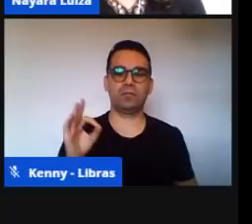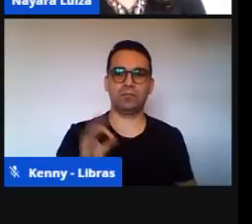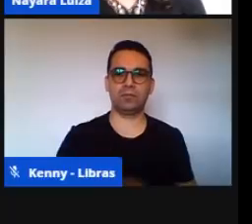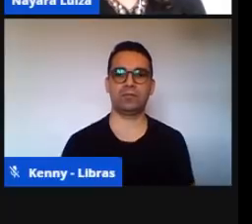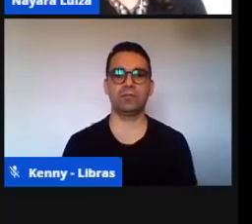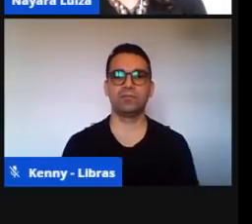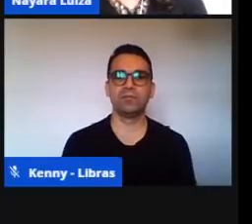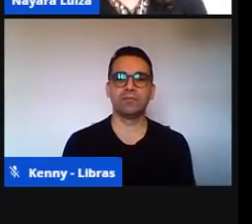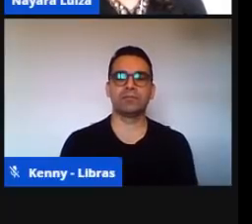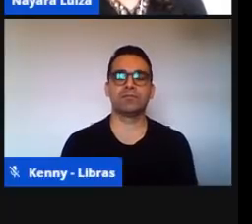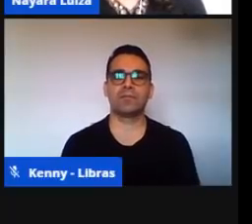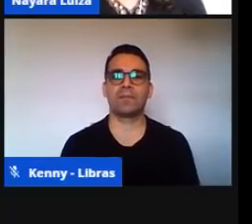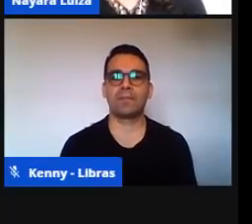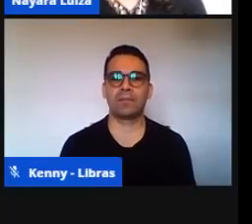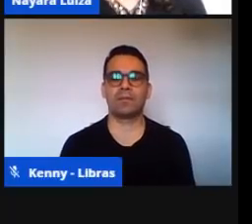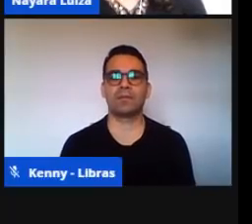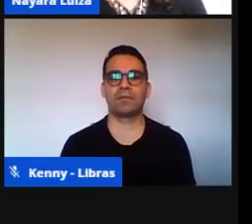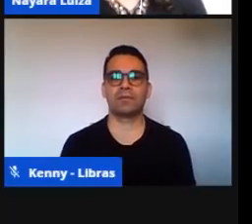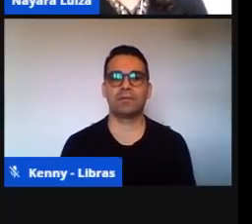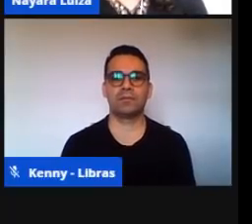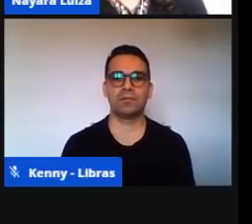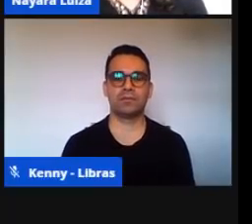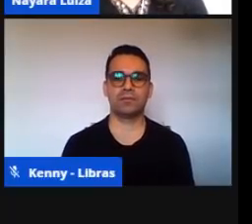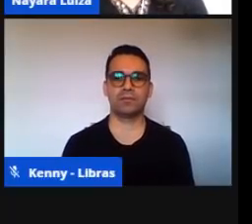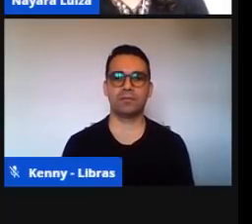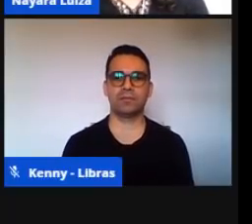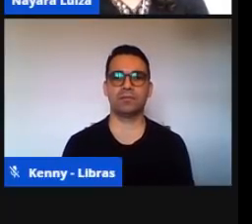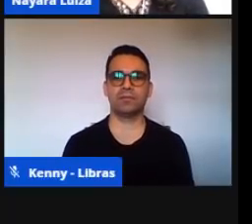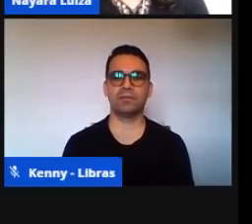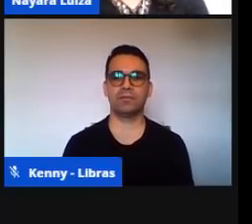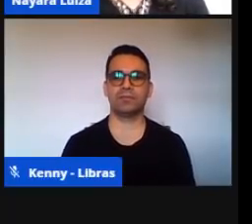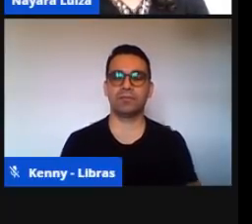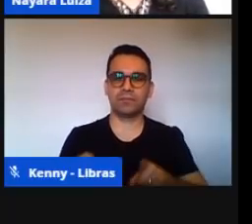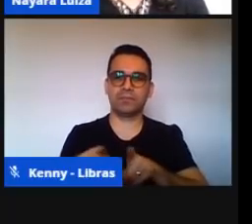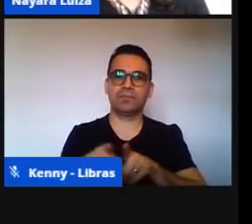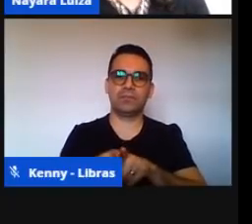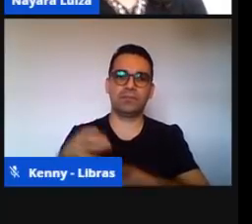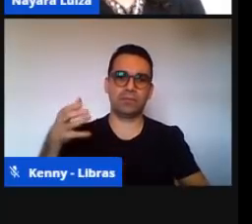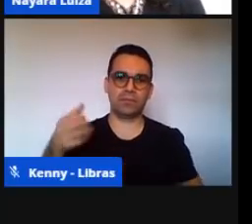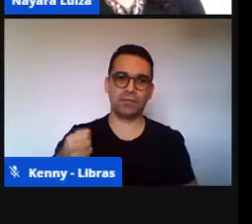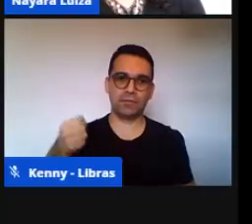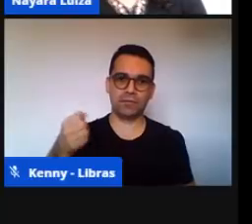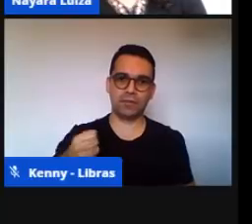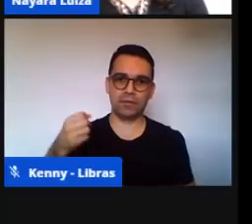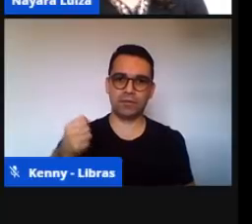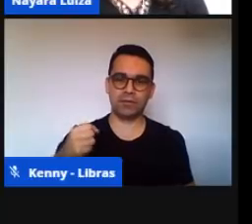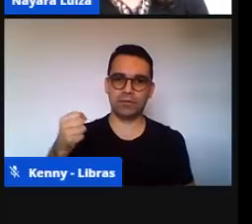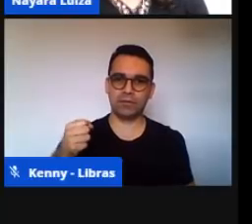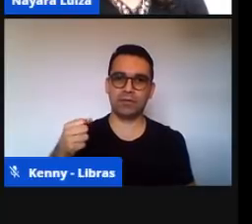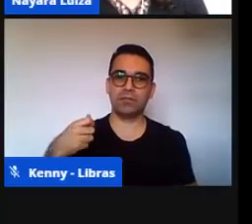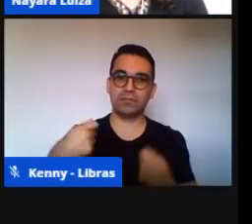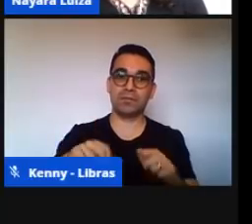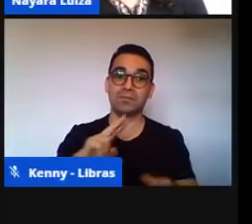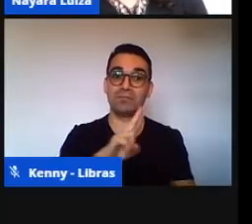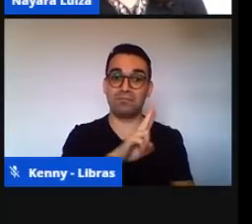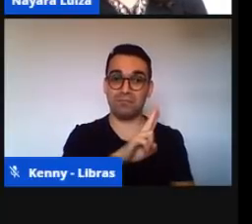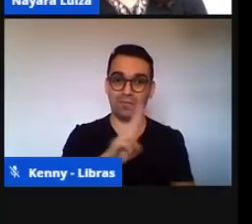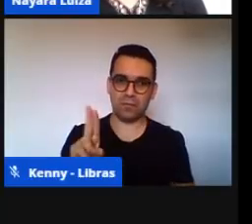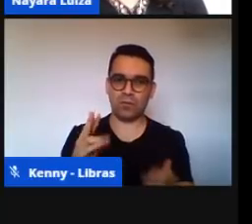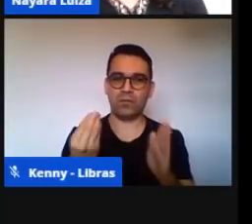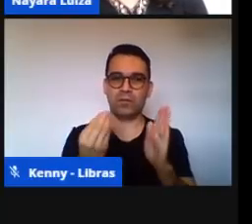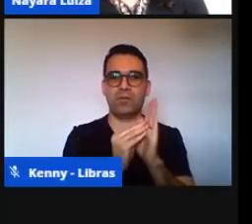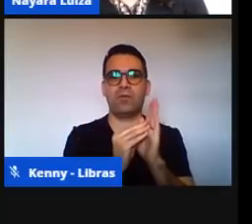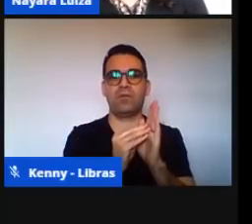o leite em pó, né, aquele produto for de uso exclusivo de uma criança, deve ser identificado com o nome dela, a